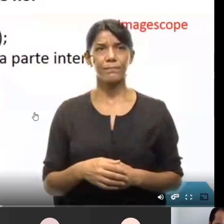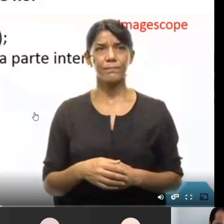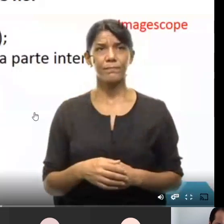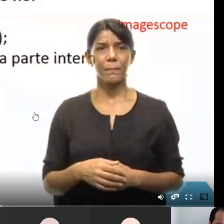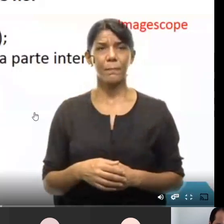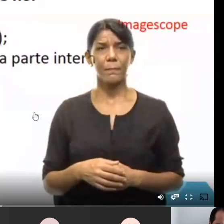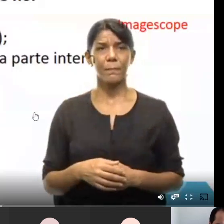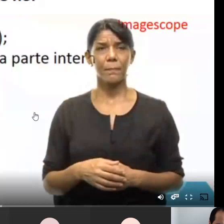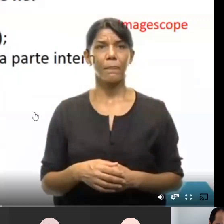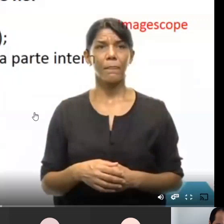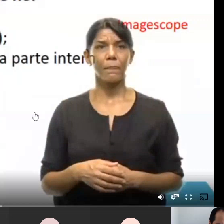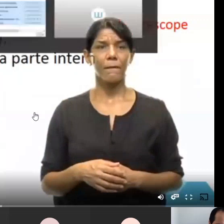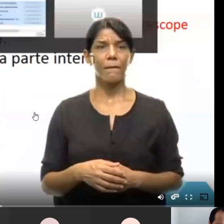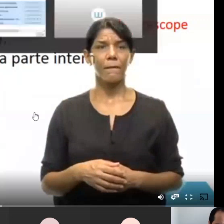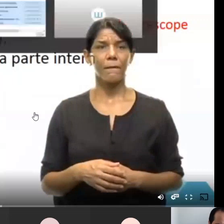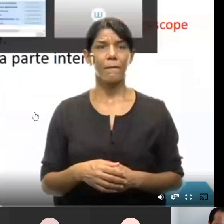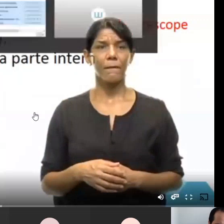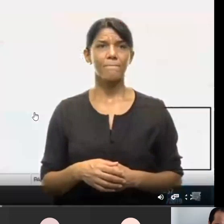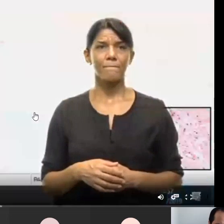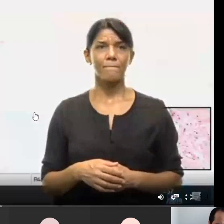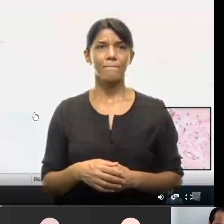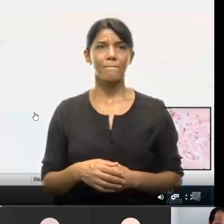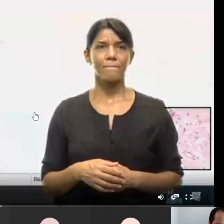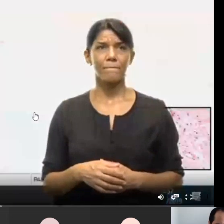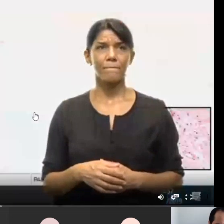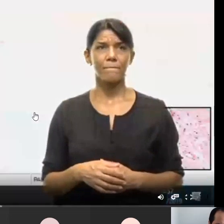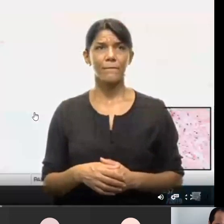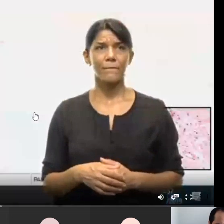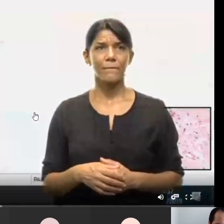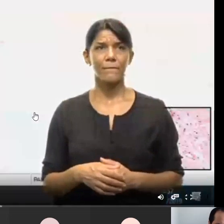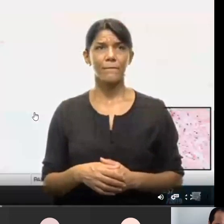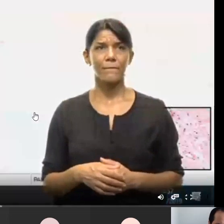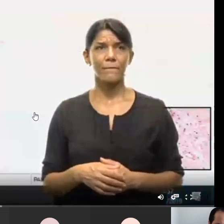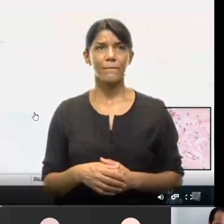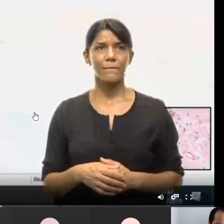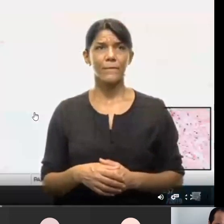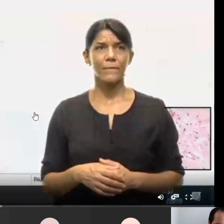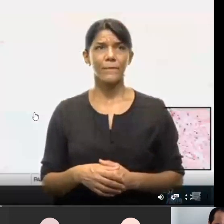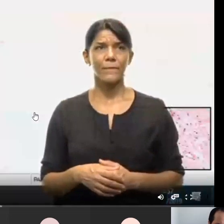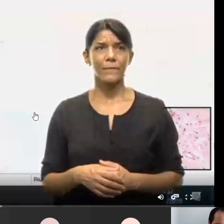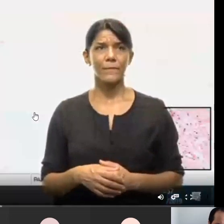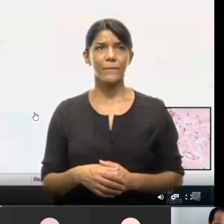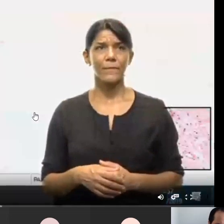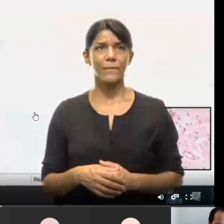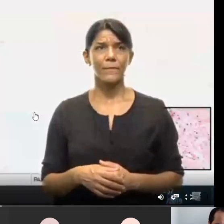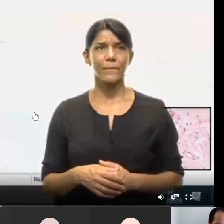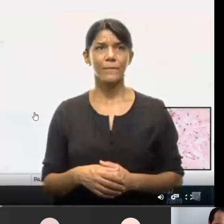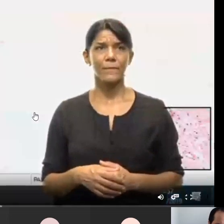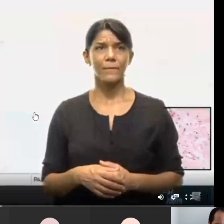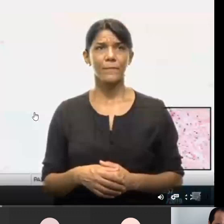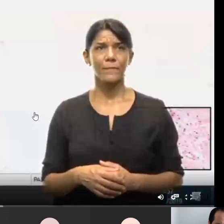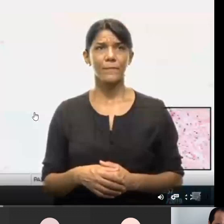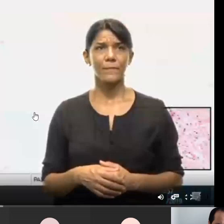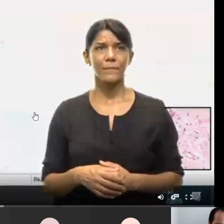papiloma pelo ImageScope. Então, File, Open, lâmina